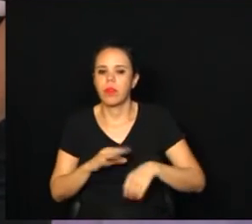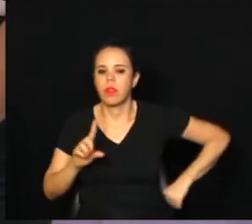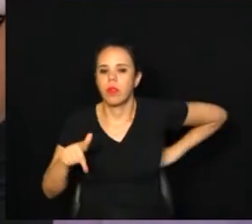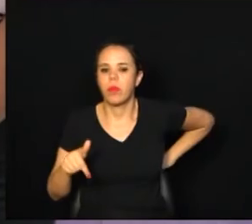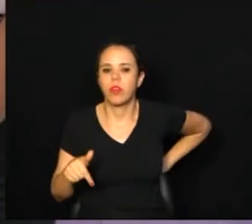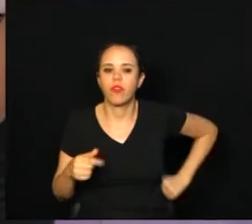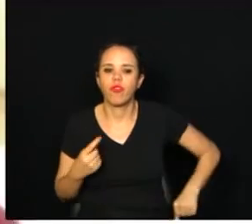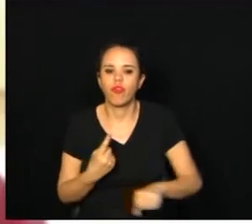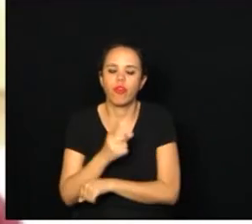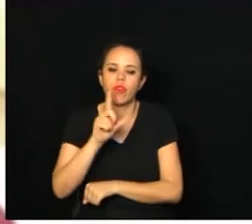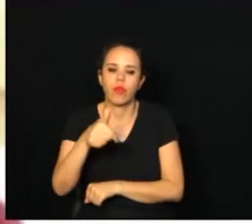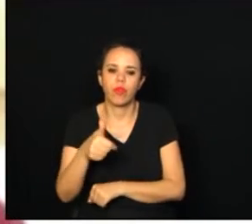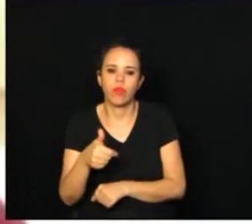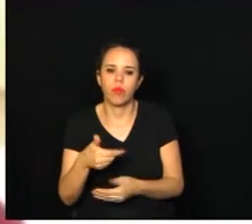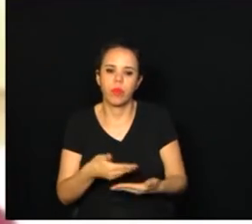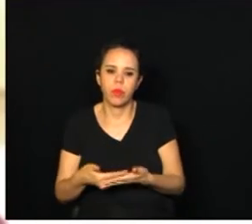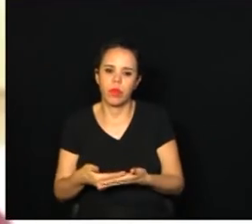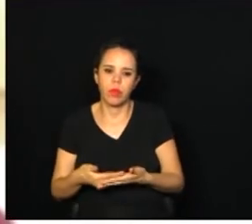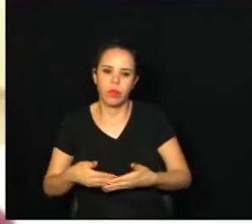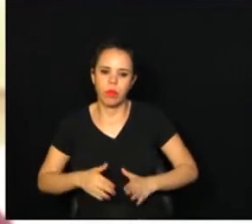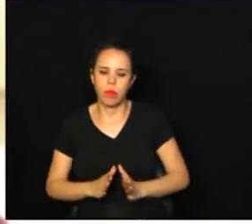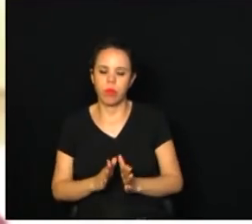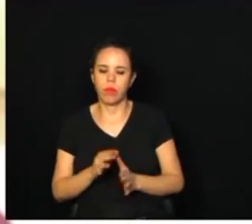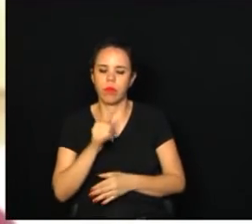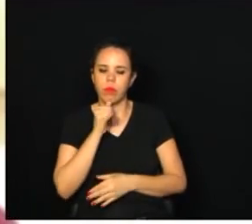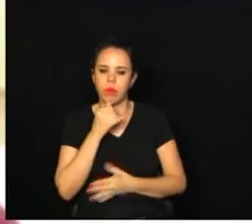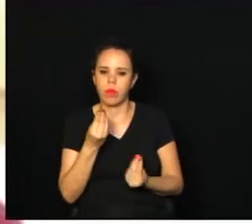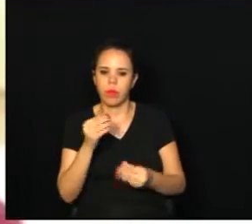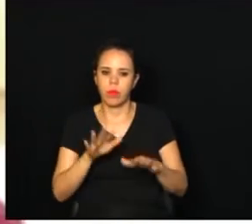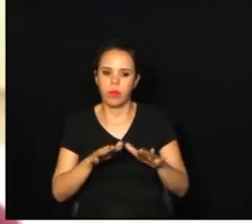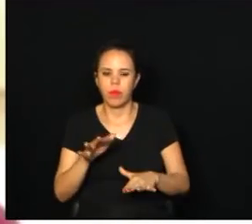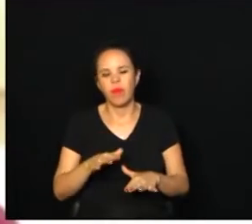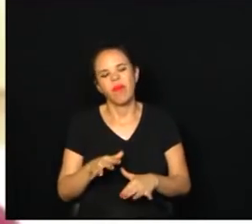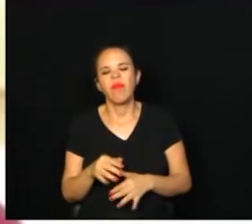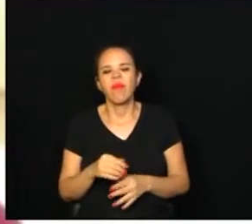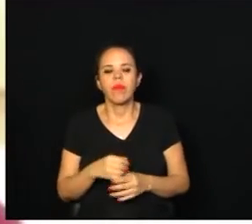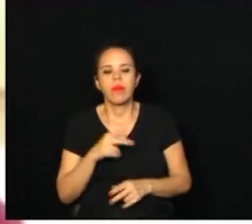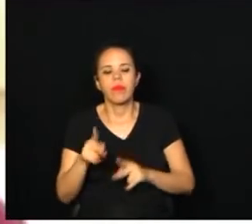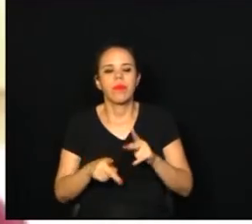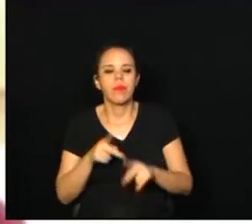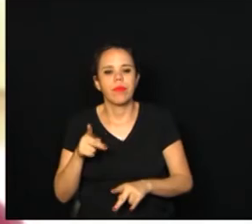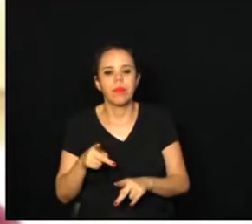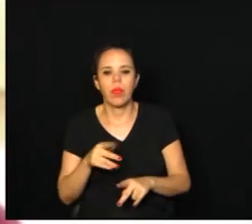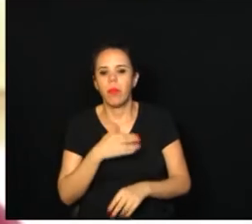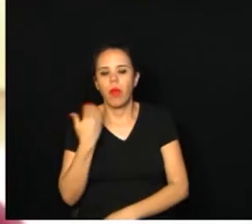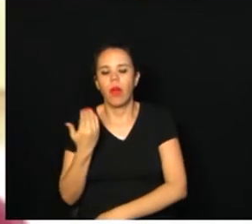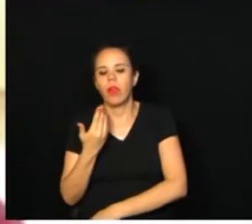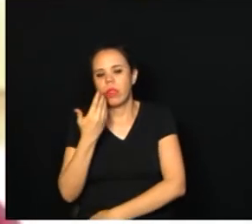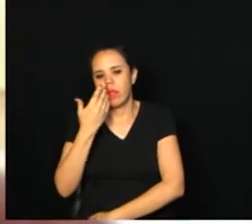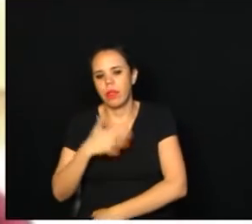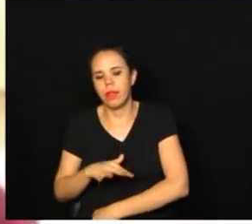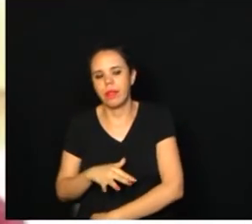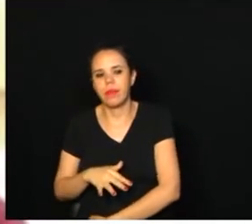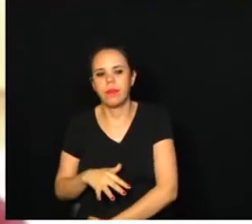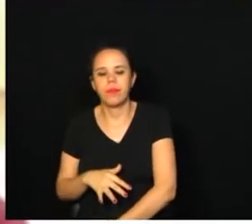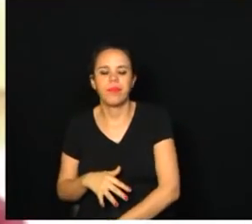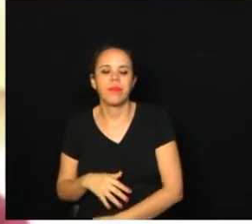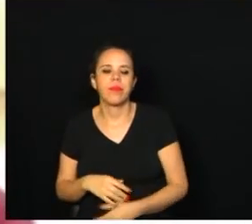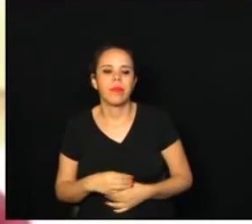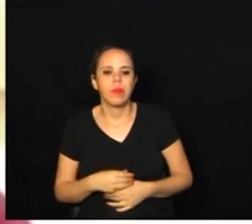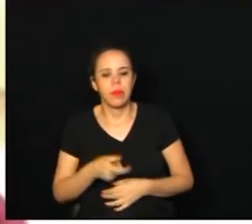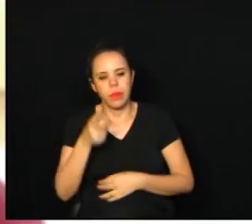parto. Se você teve a trombose muito perto do parto, pelo menos 3 meses de tratamento para essa trombose.